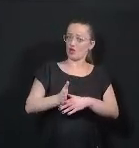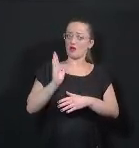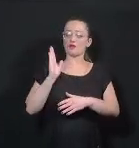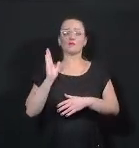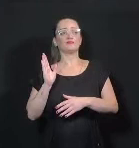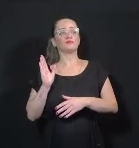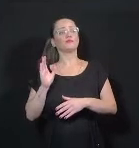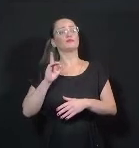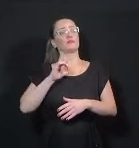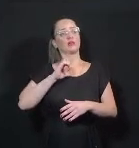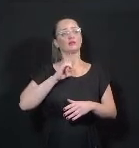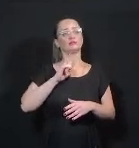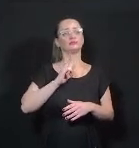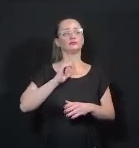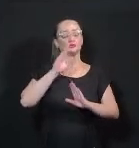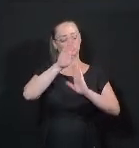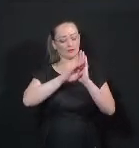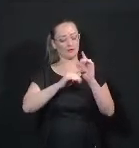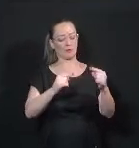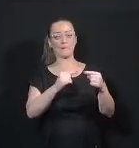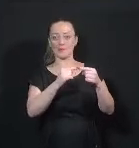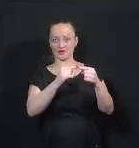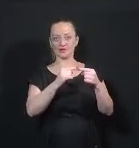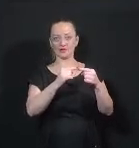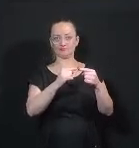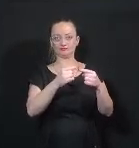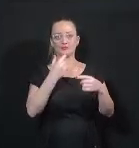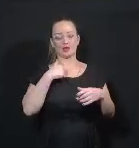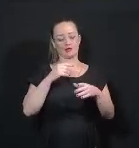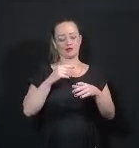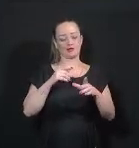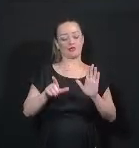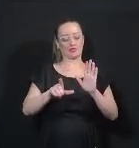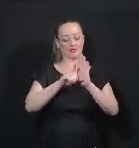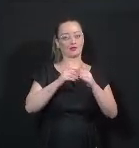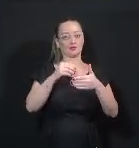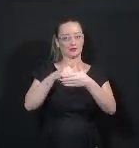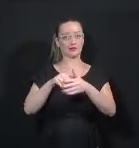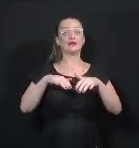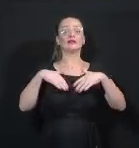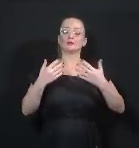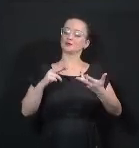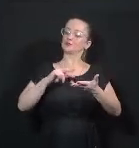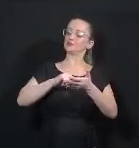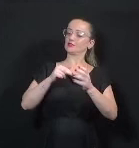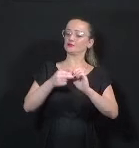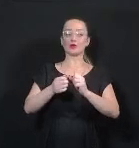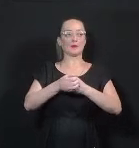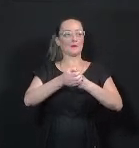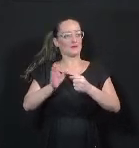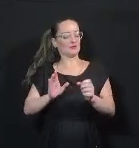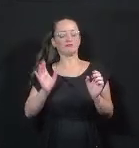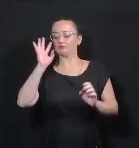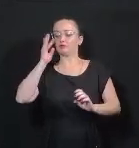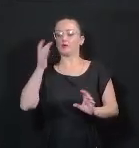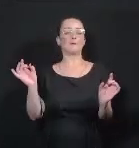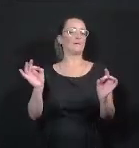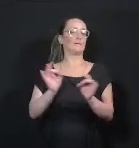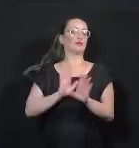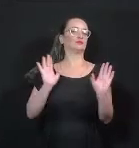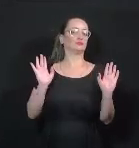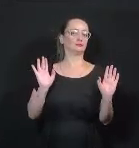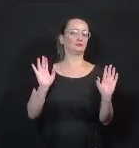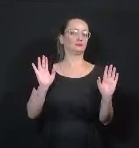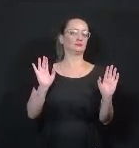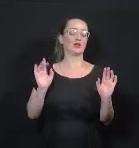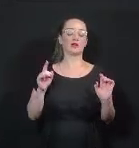dentro da legislação eleitoral e, então, a democracia está resolvida.